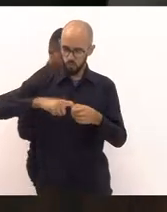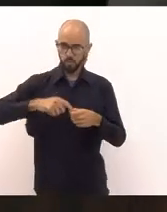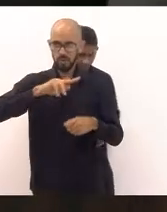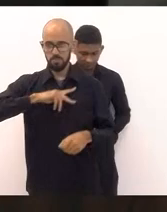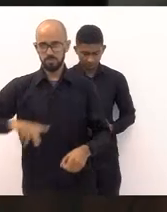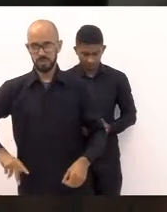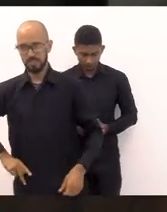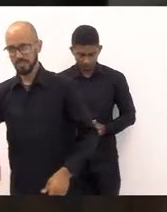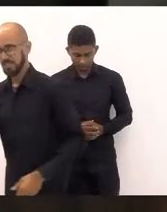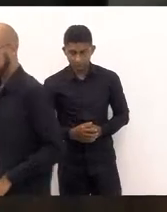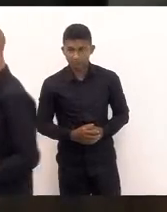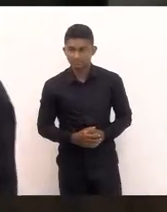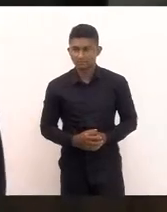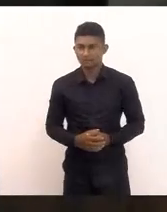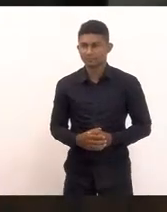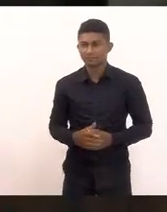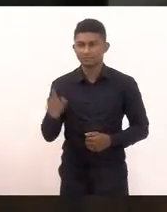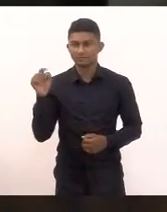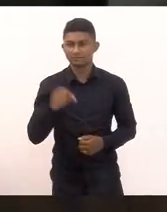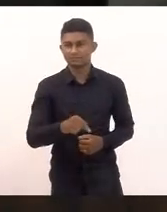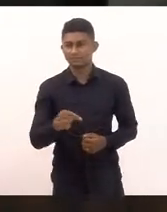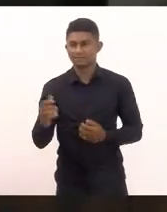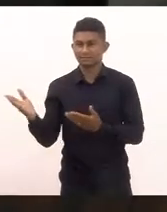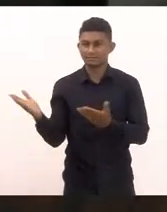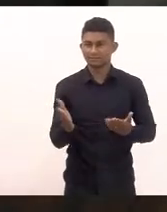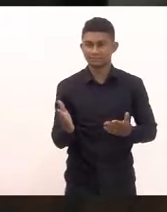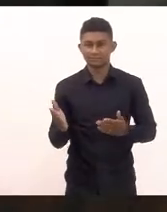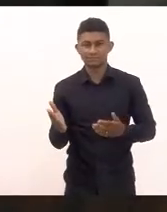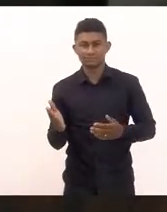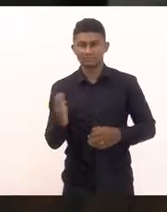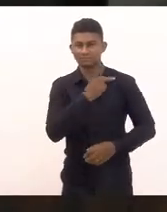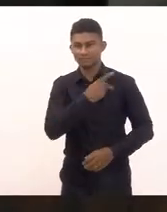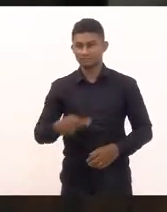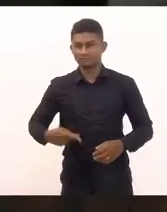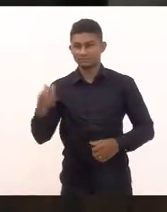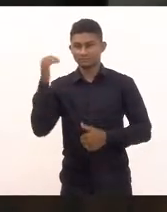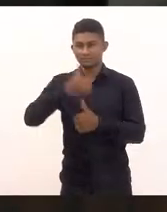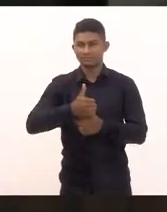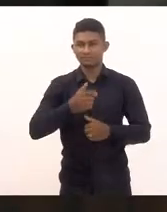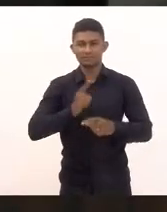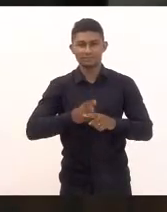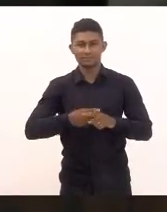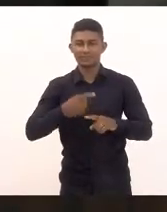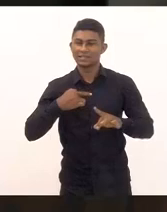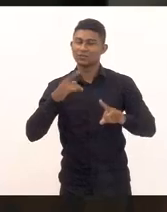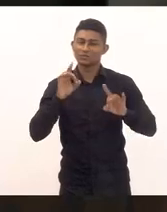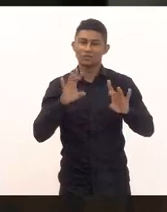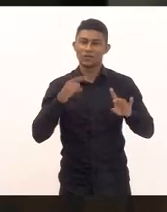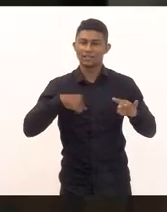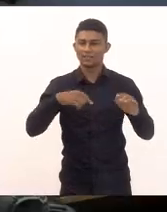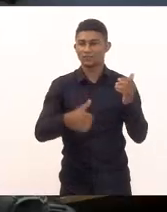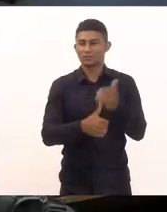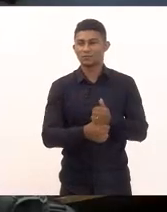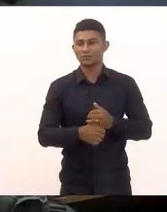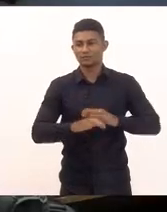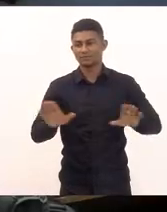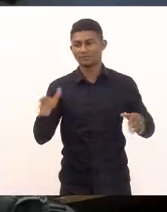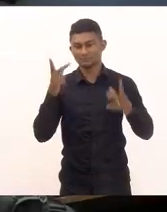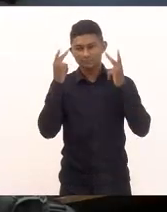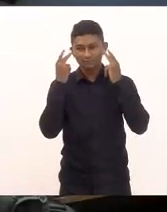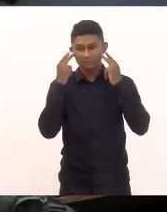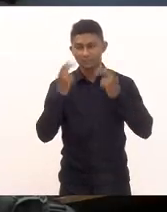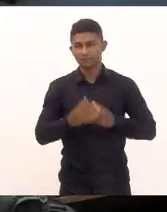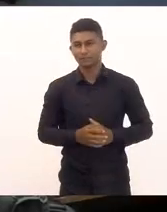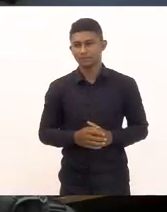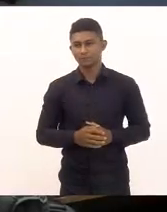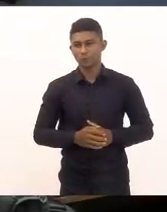de presidente, que eu sou um relis, ator coadjuvante. Por favor, senhor presidente. Você é o grande. Presidente,